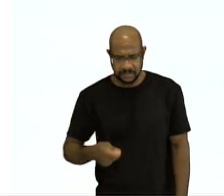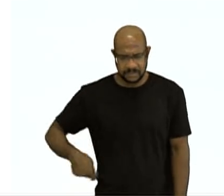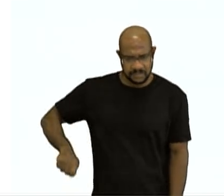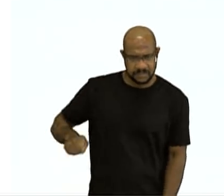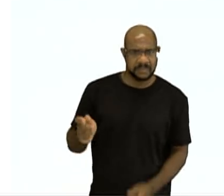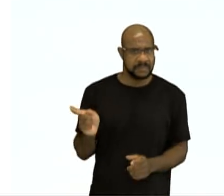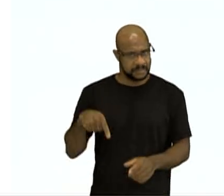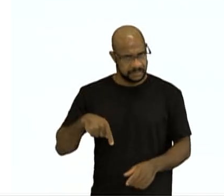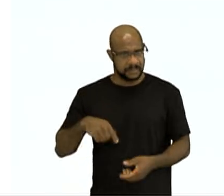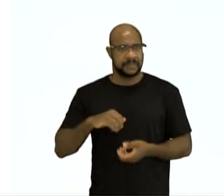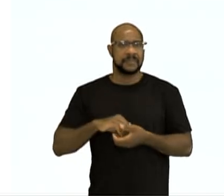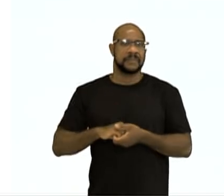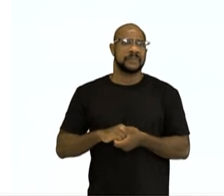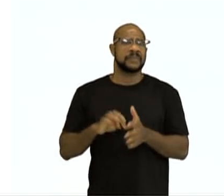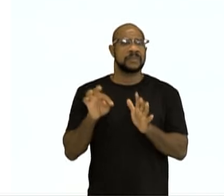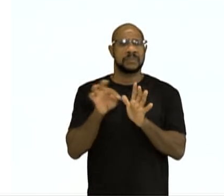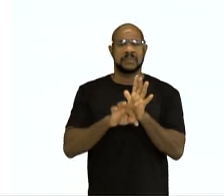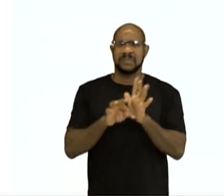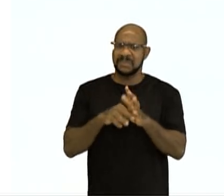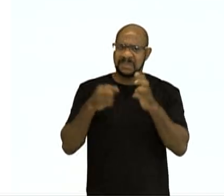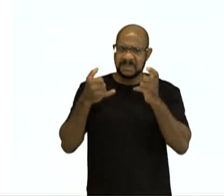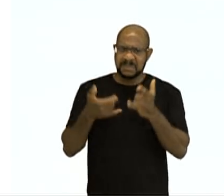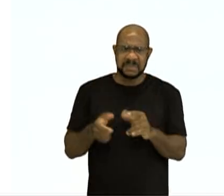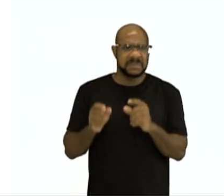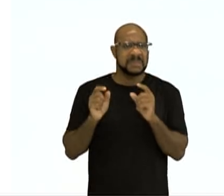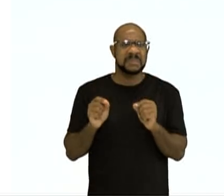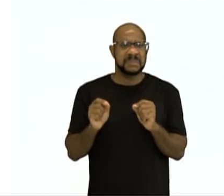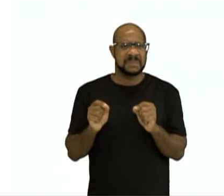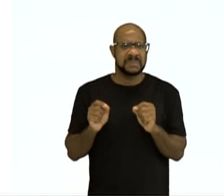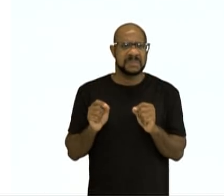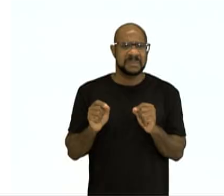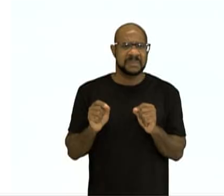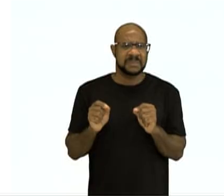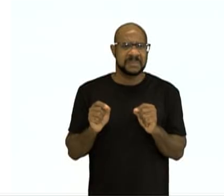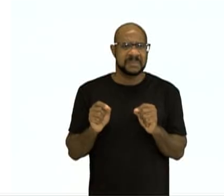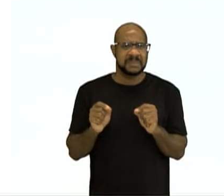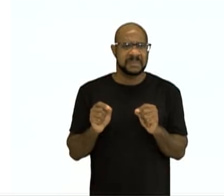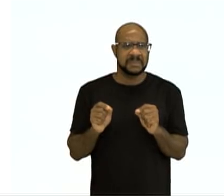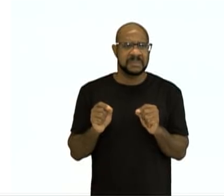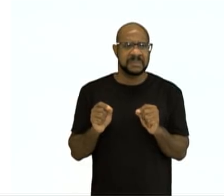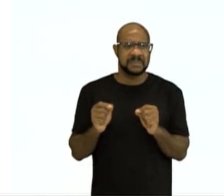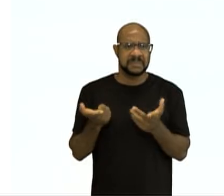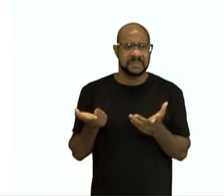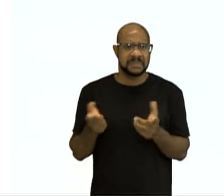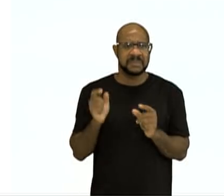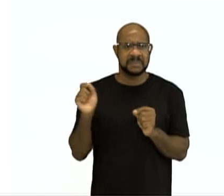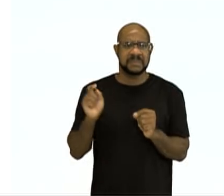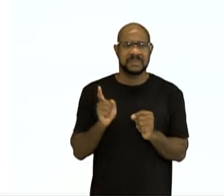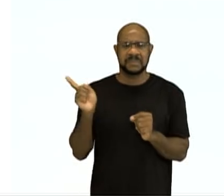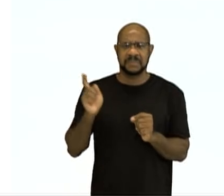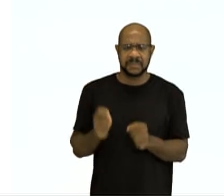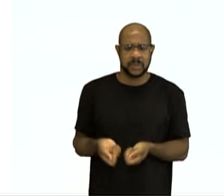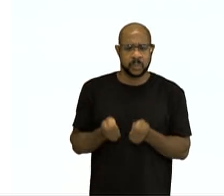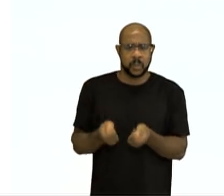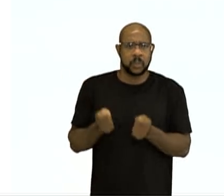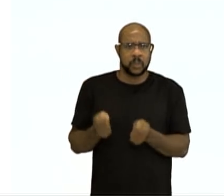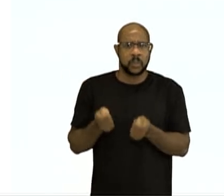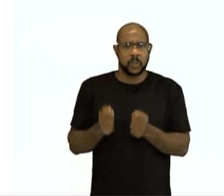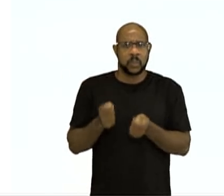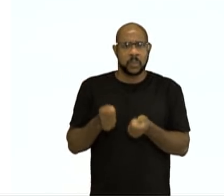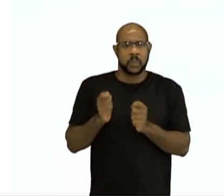mesa? Ou será que estava falando sobre alguém que fazia o horseback riding, que é aquele que monta cavalo, que